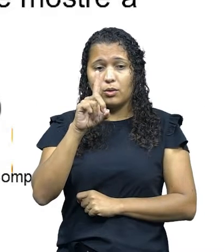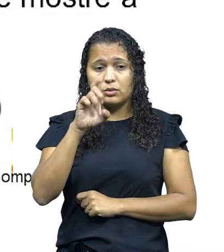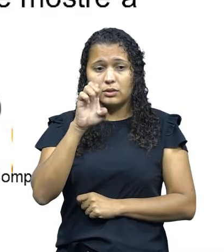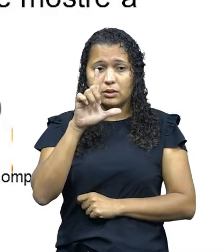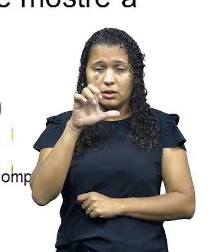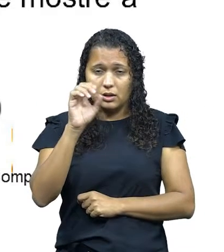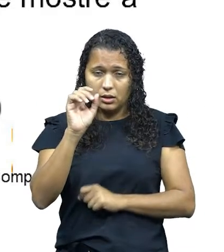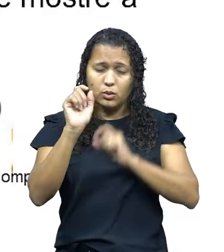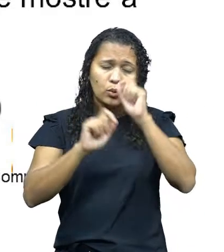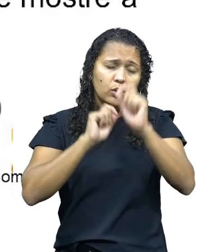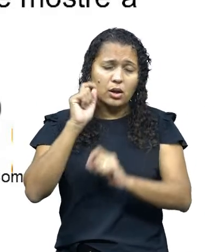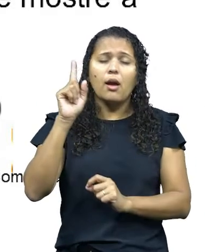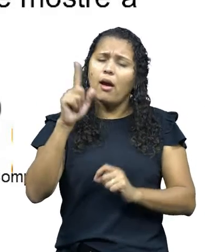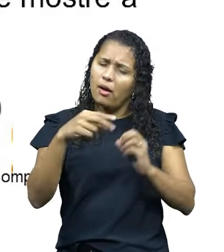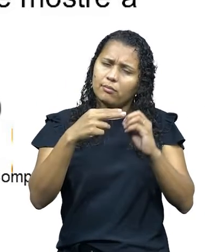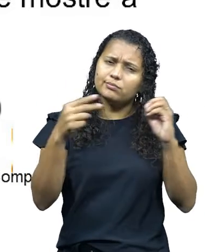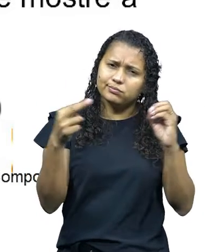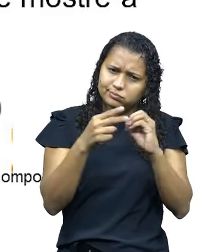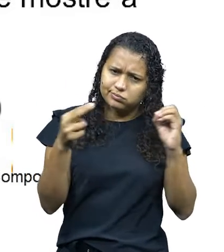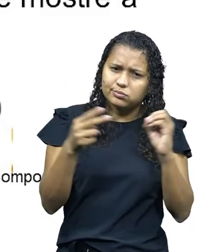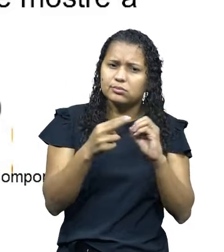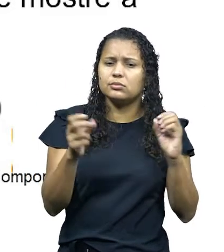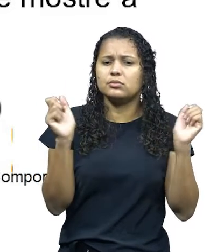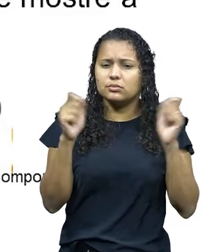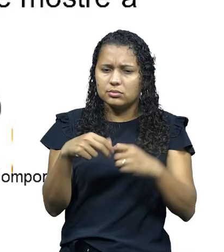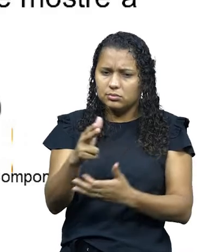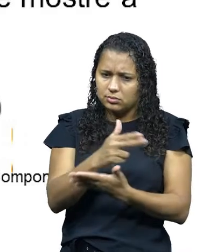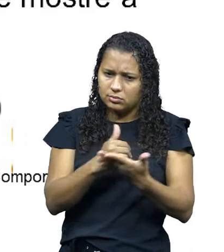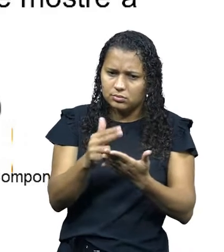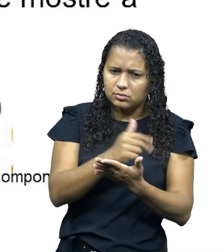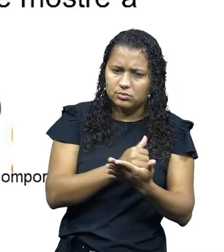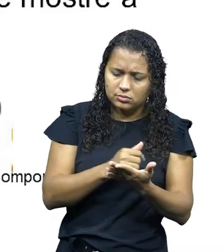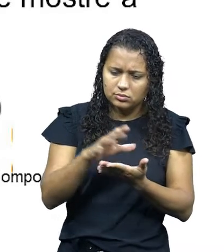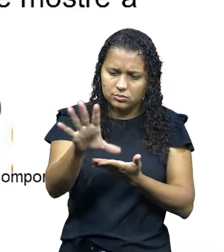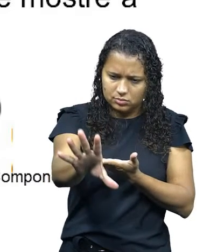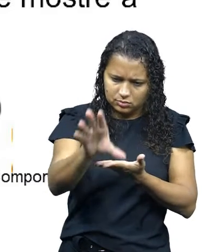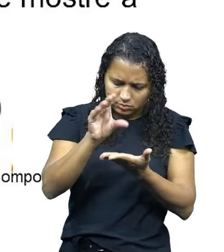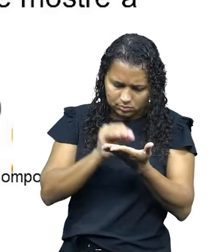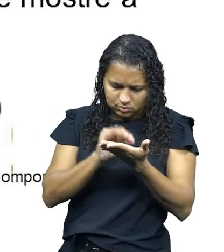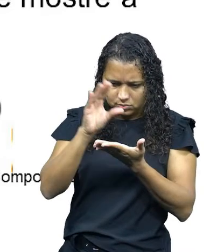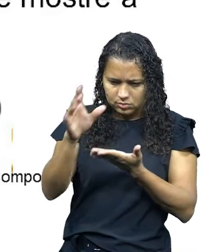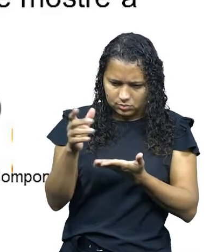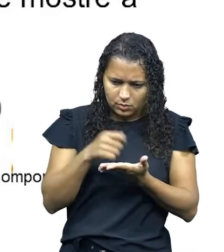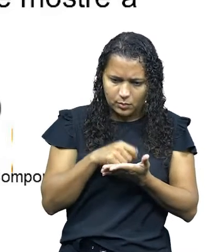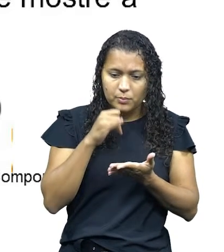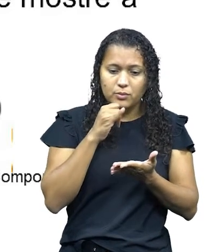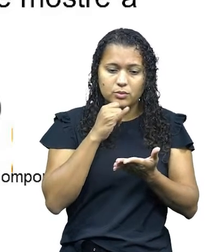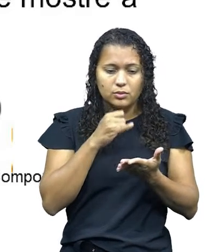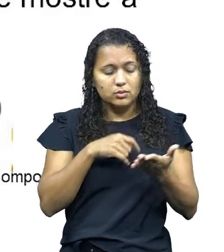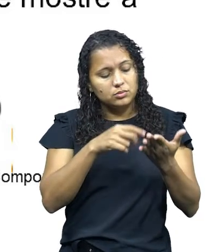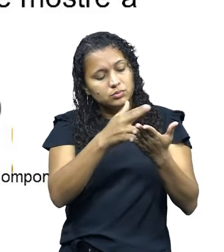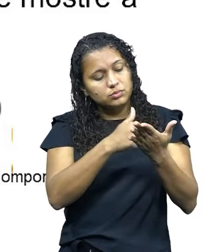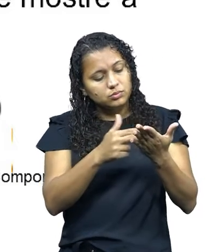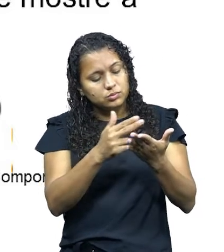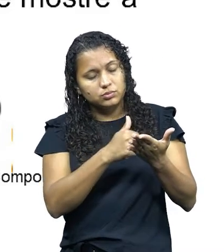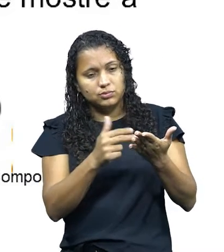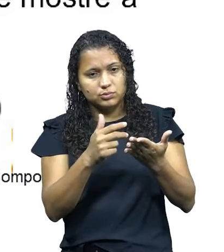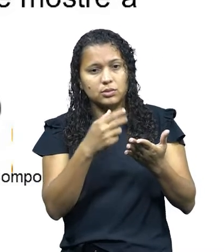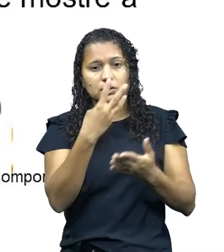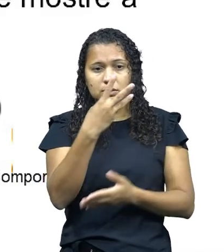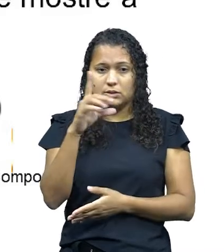O modelo, ele é um objeto a ser representado em projeção ortográfica, né? Ou seja, em projeções